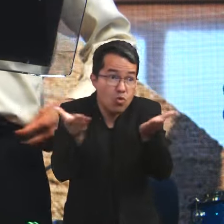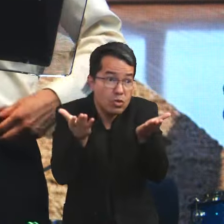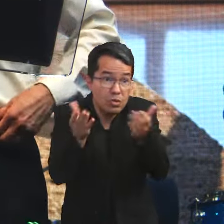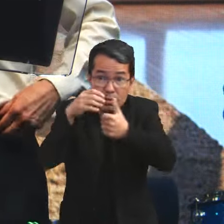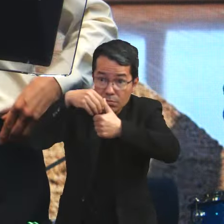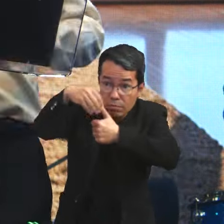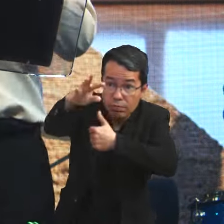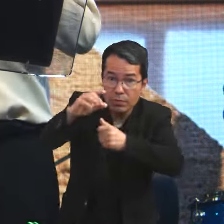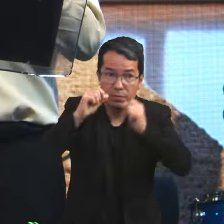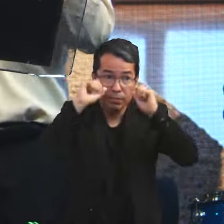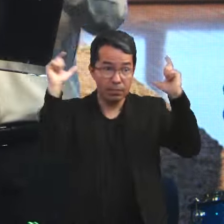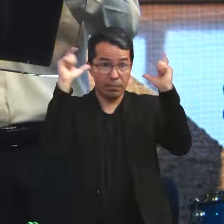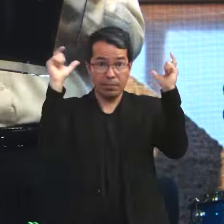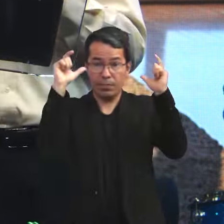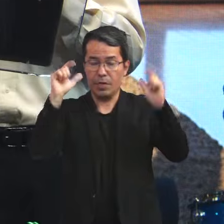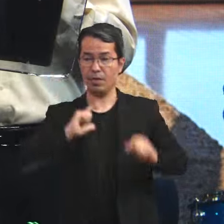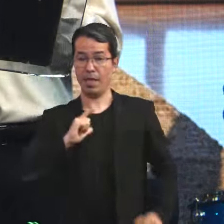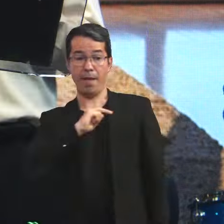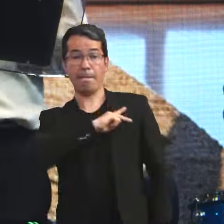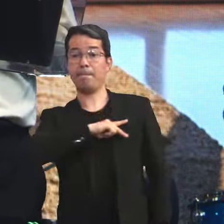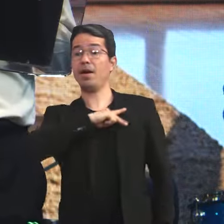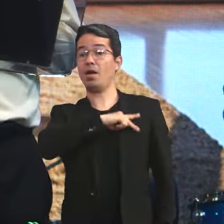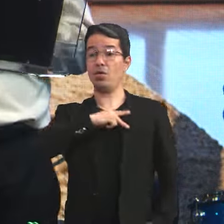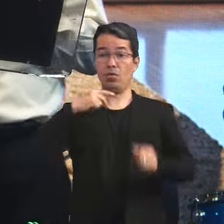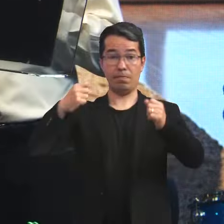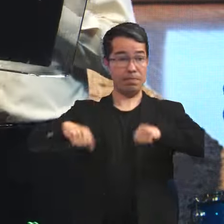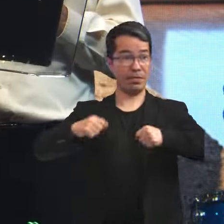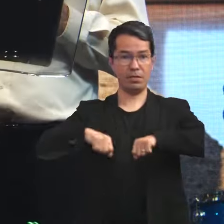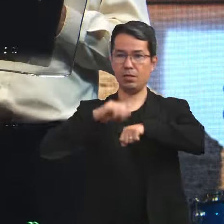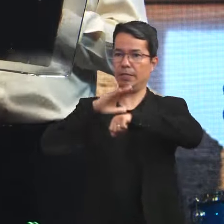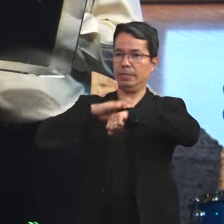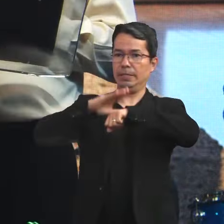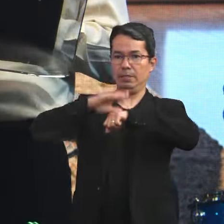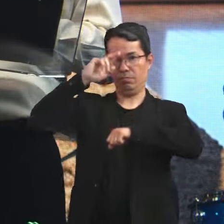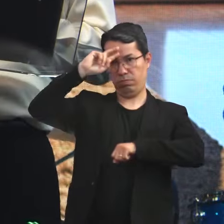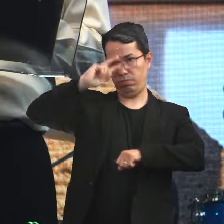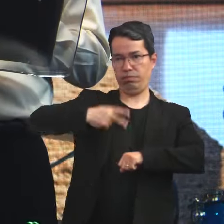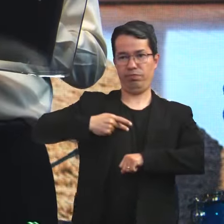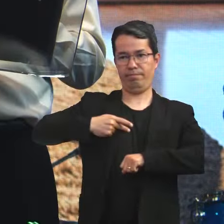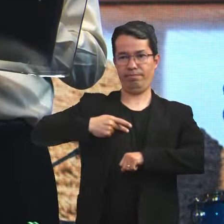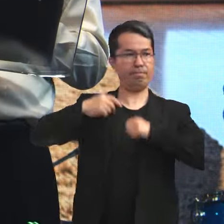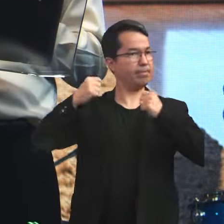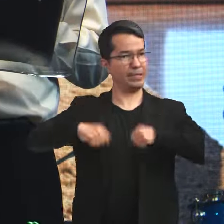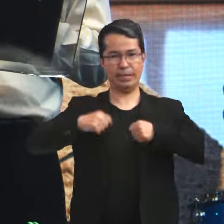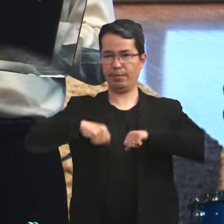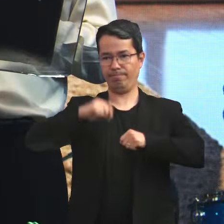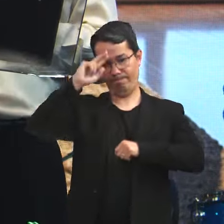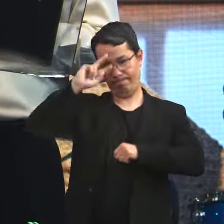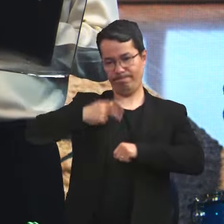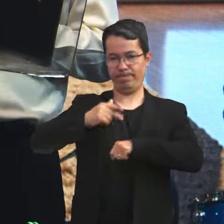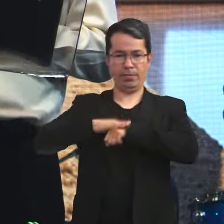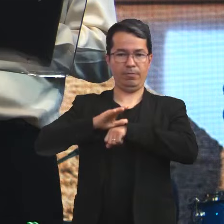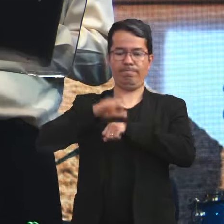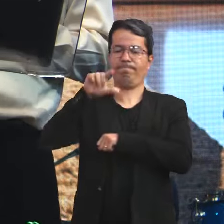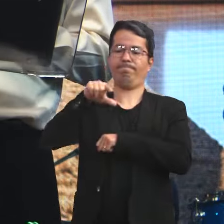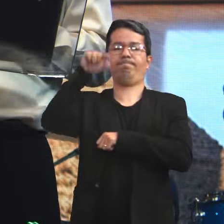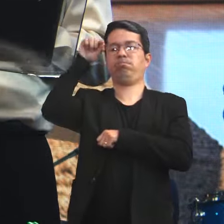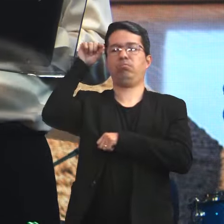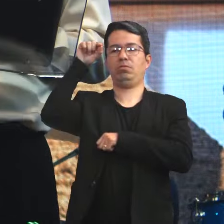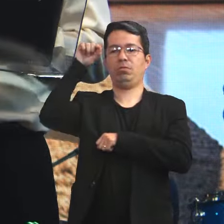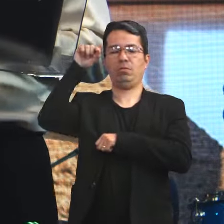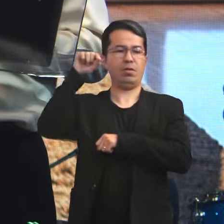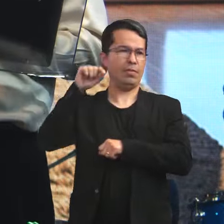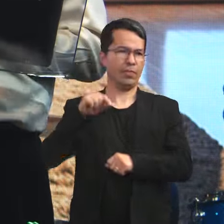Eloar pa Deão uma Deão capí Anor